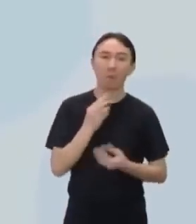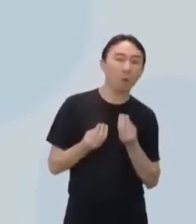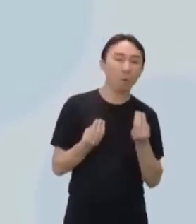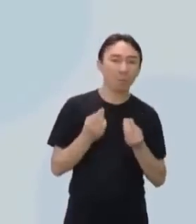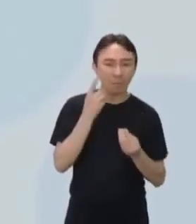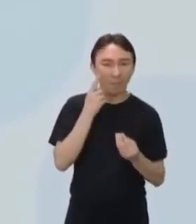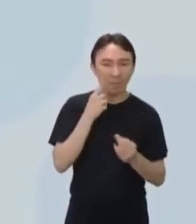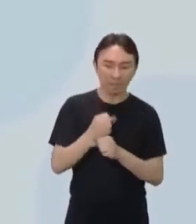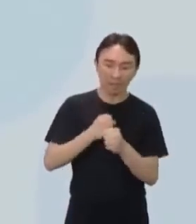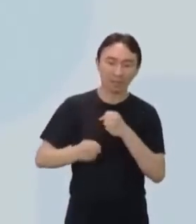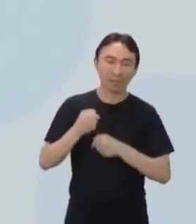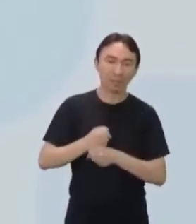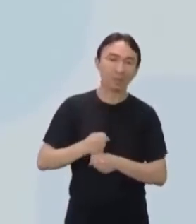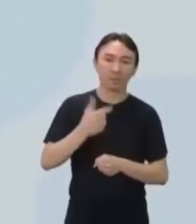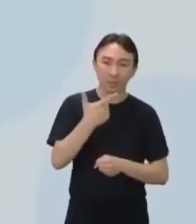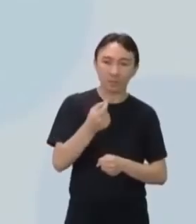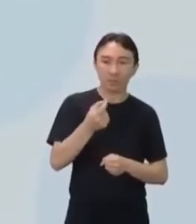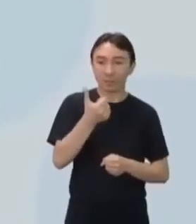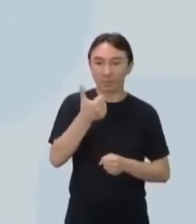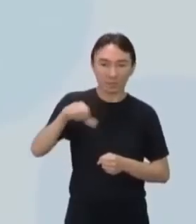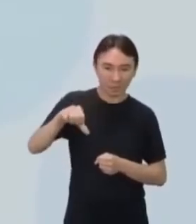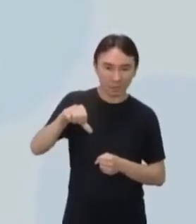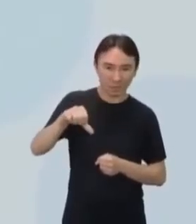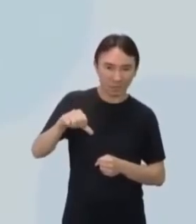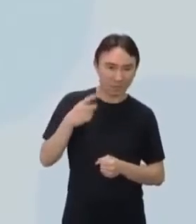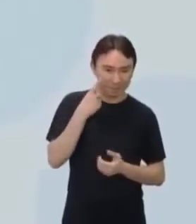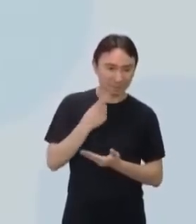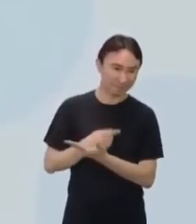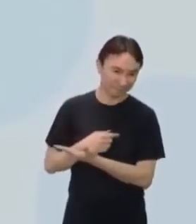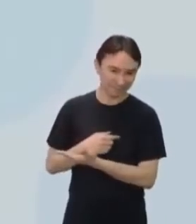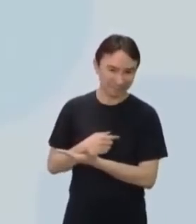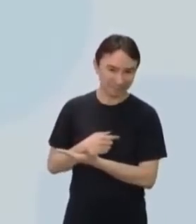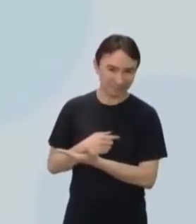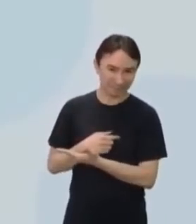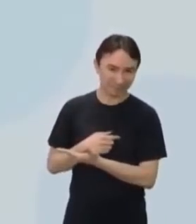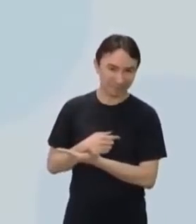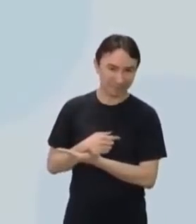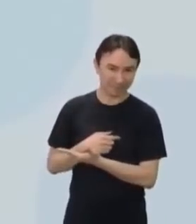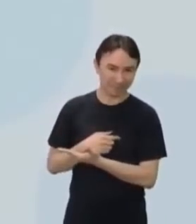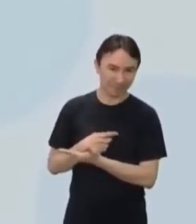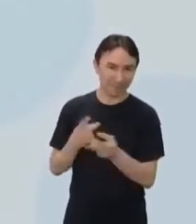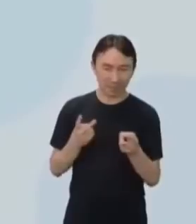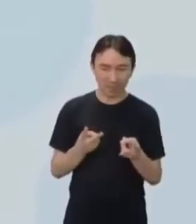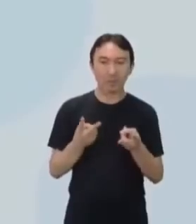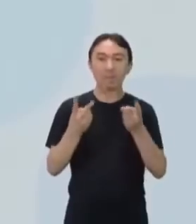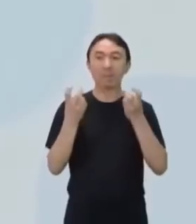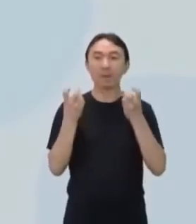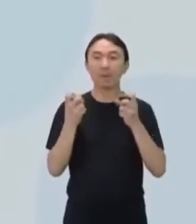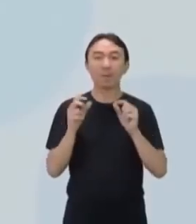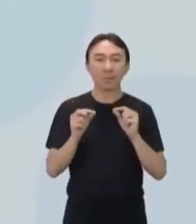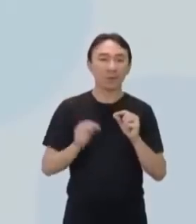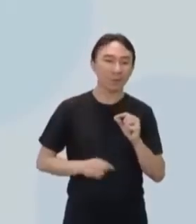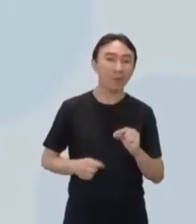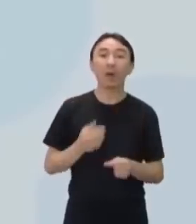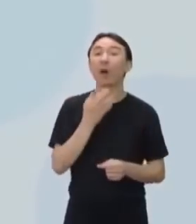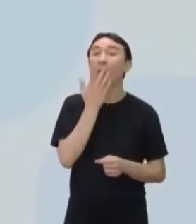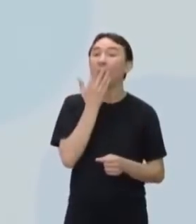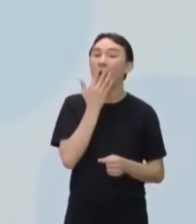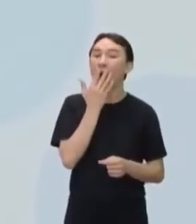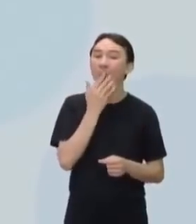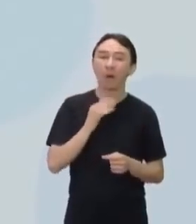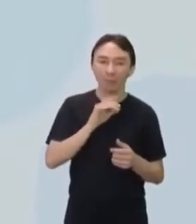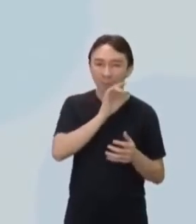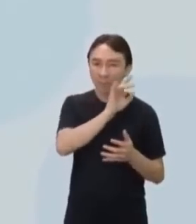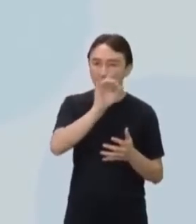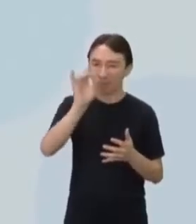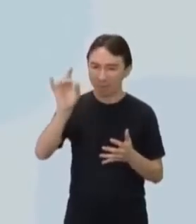de 2019 em relação ao IDEB, tá bom? Então, a gente percebe aí as escalas de cores e a gente consegue